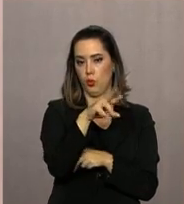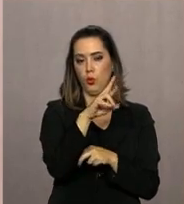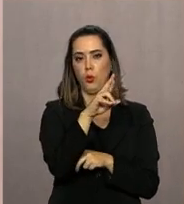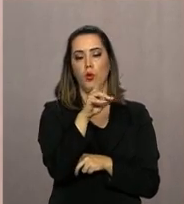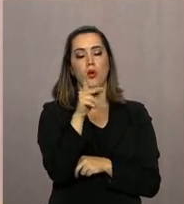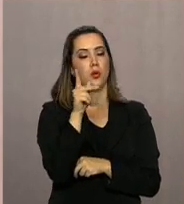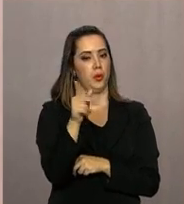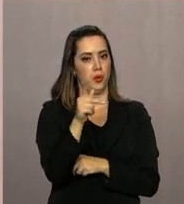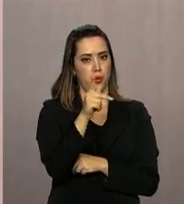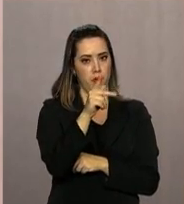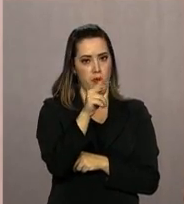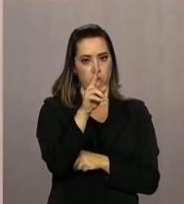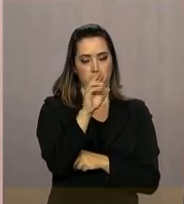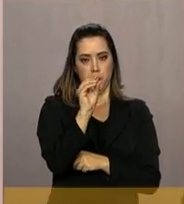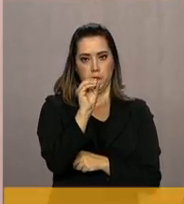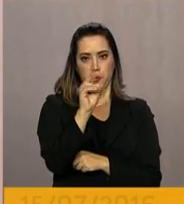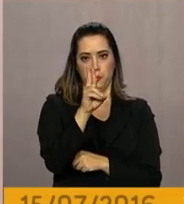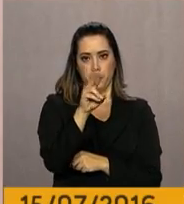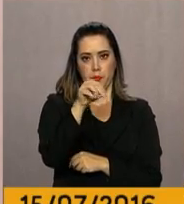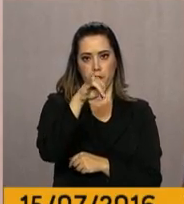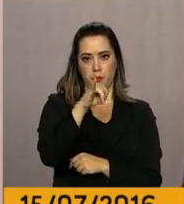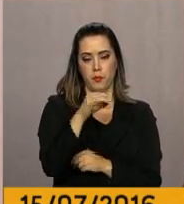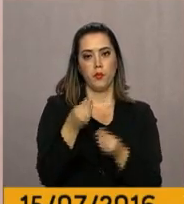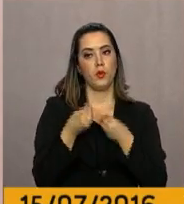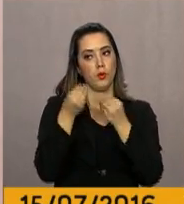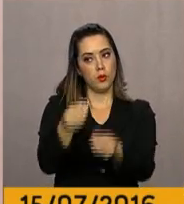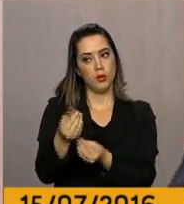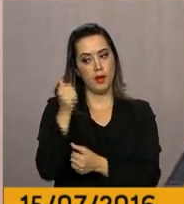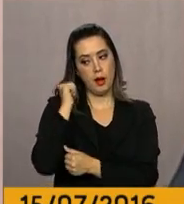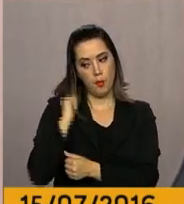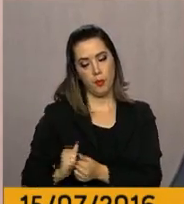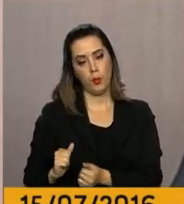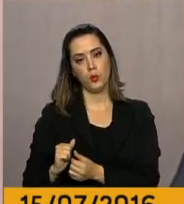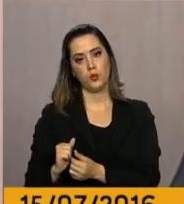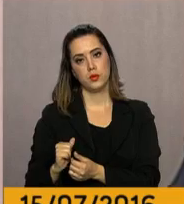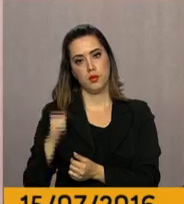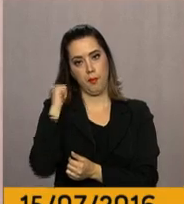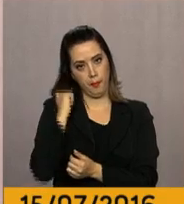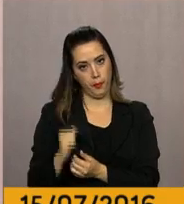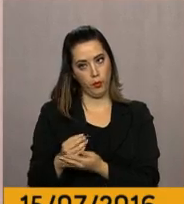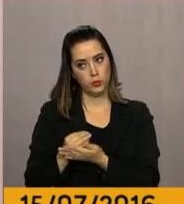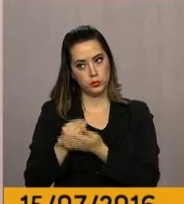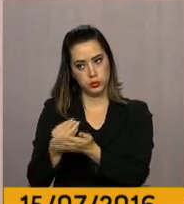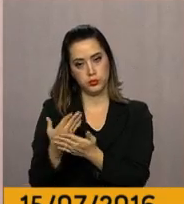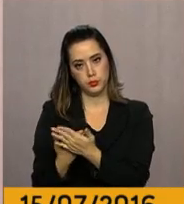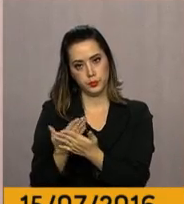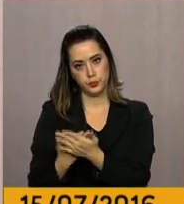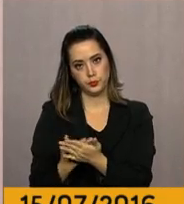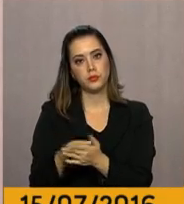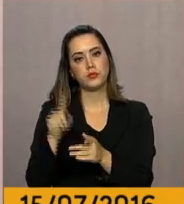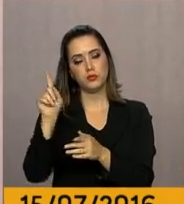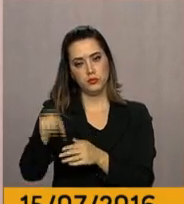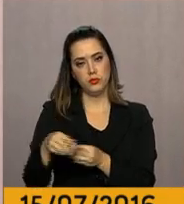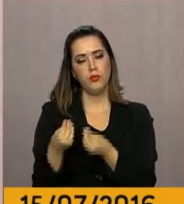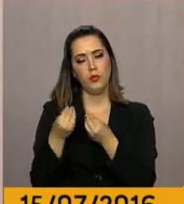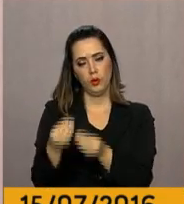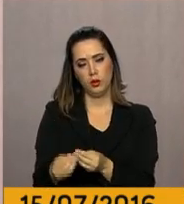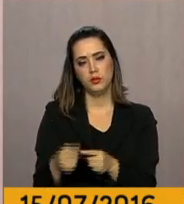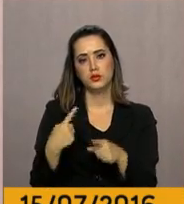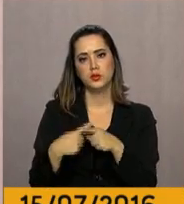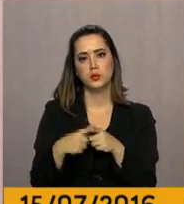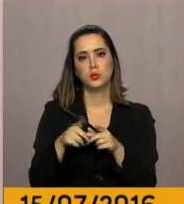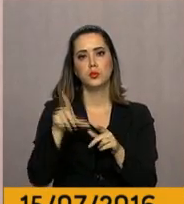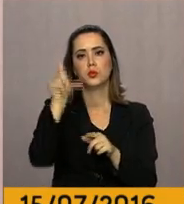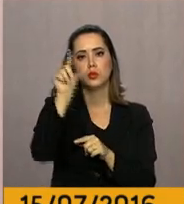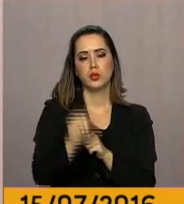parciais, 50%, e bolsas integrais, que são viabilizadas pela redução da carga tributária incidente